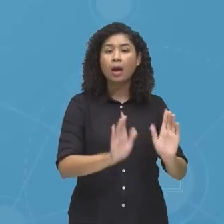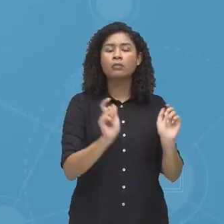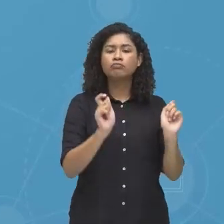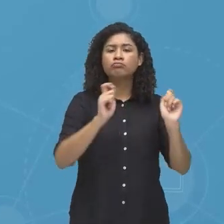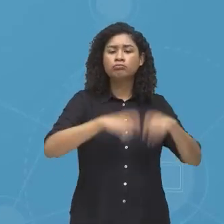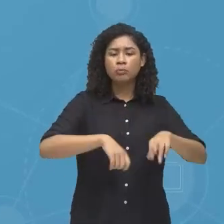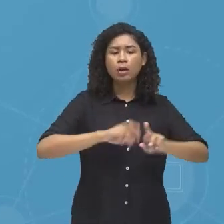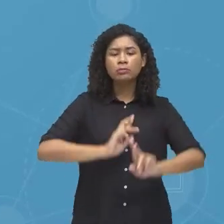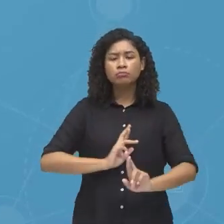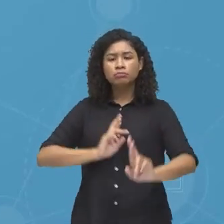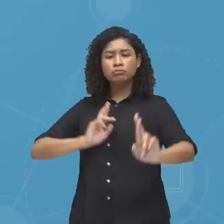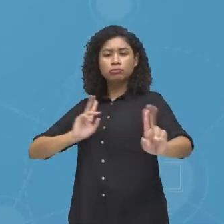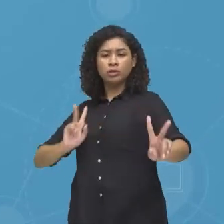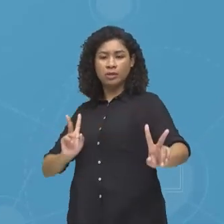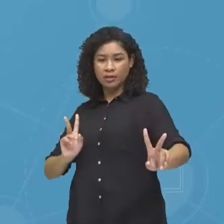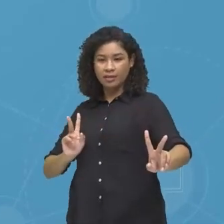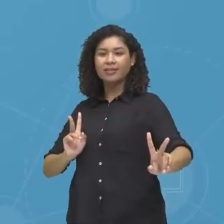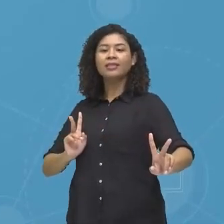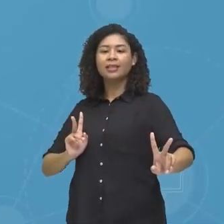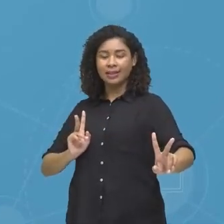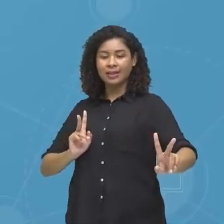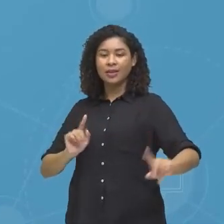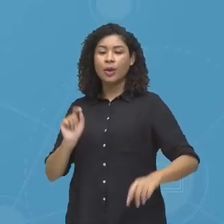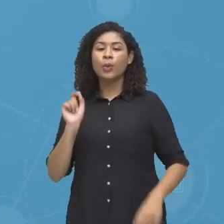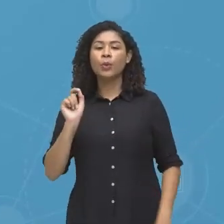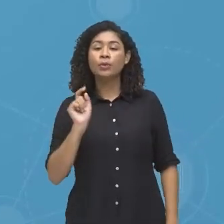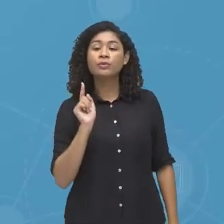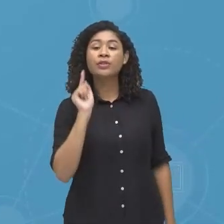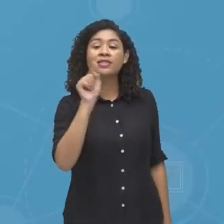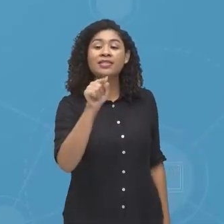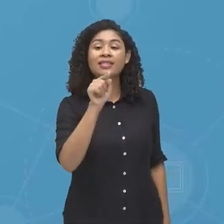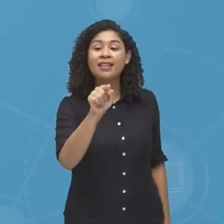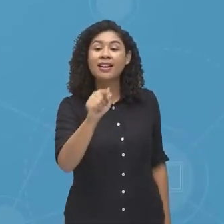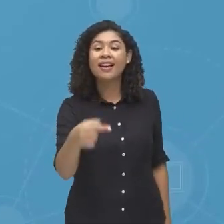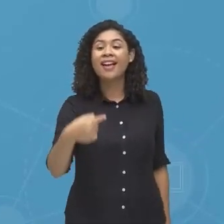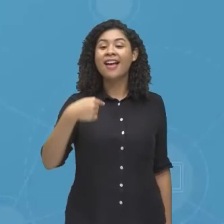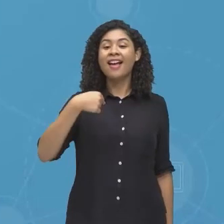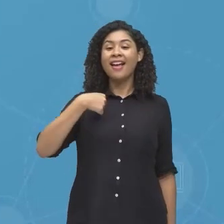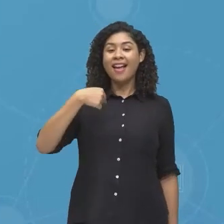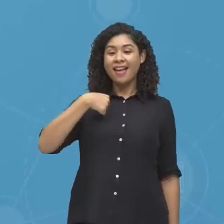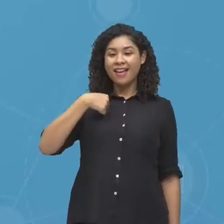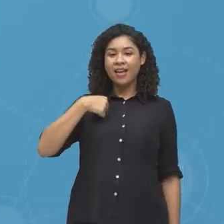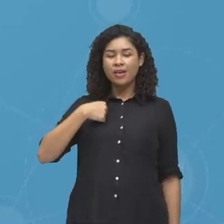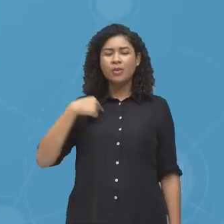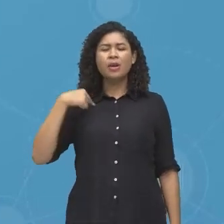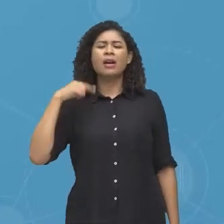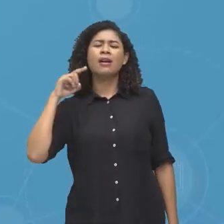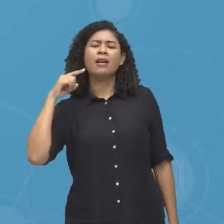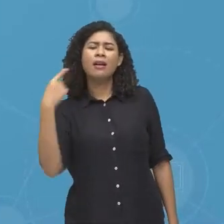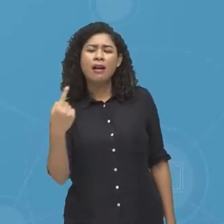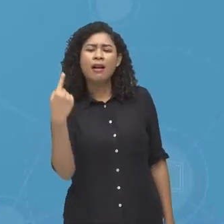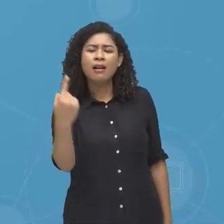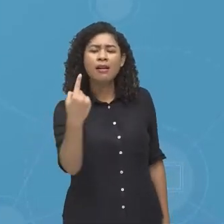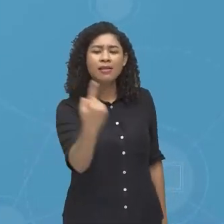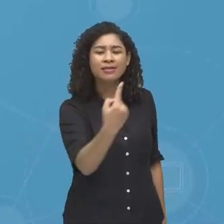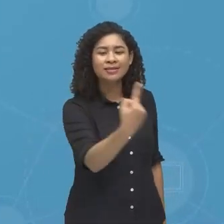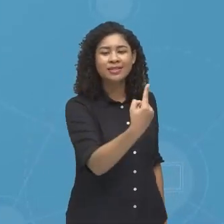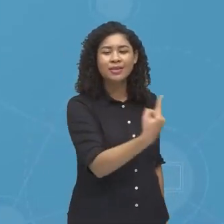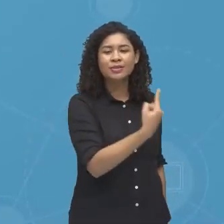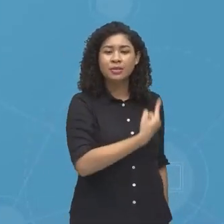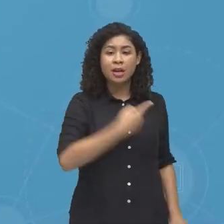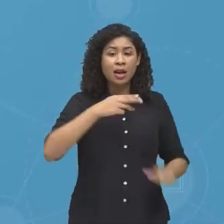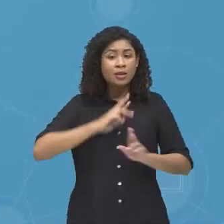nos diferencia? Você, eu, cada um de nós, em relação aos